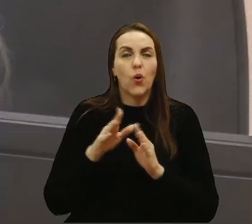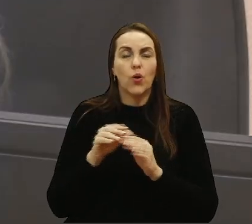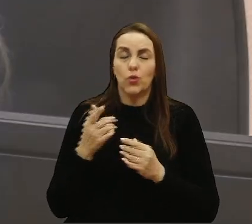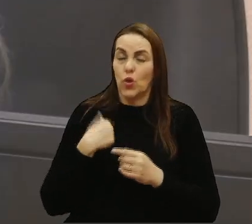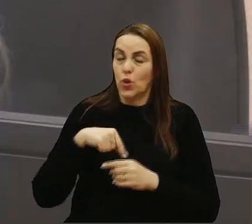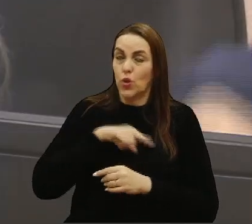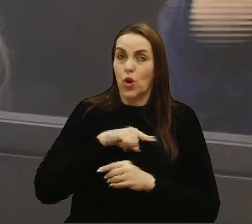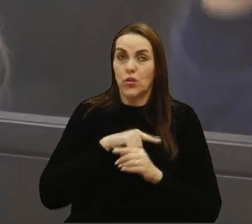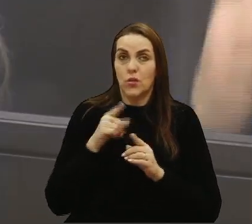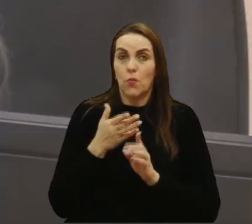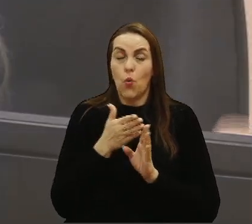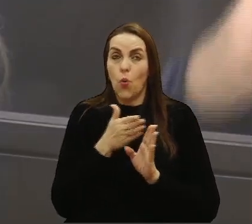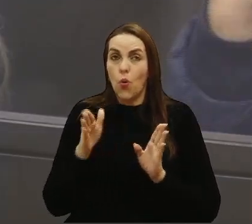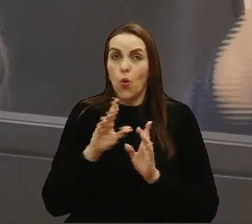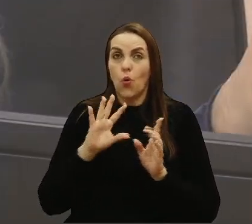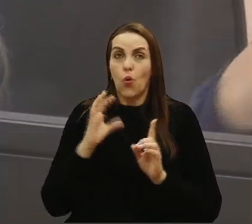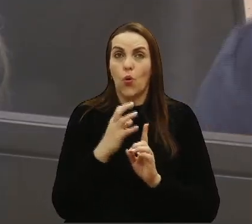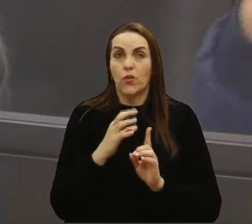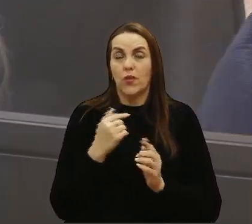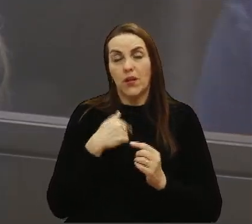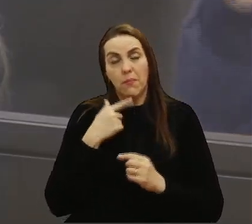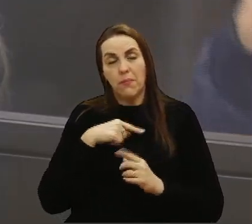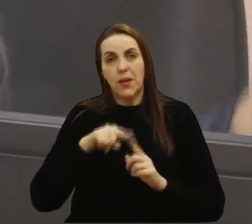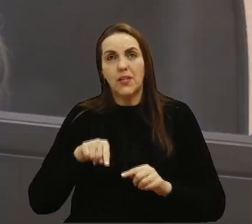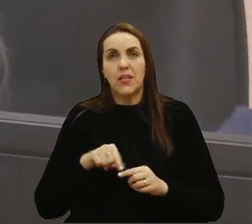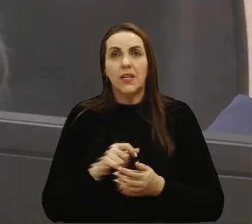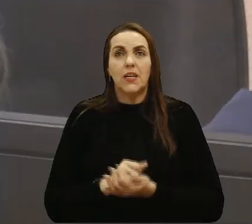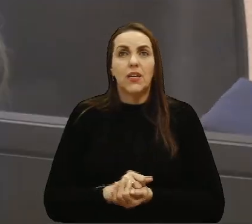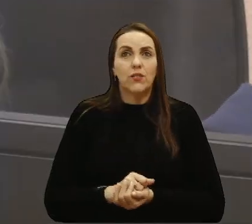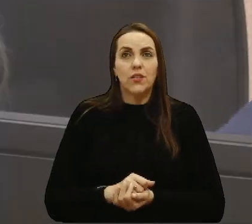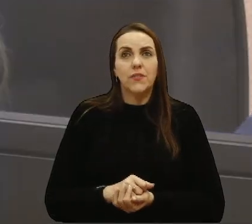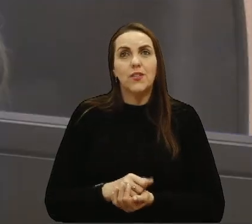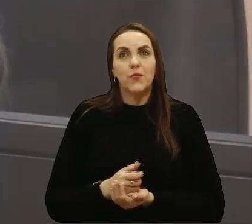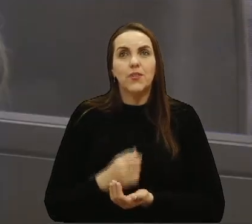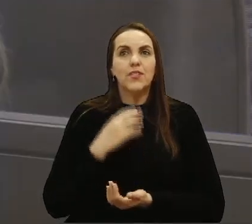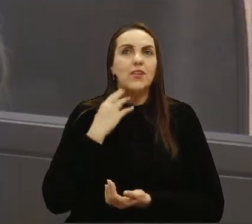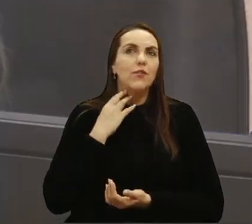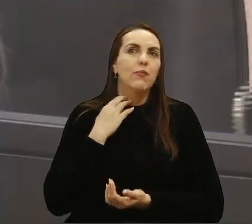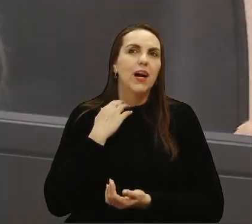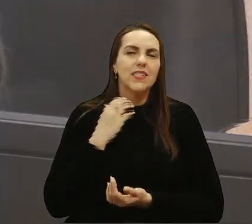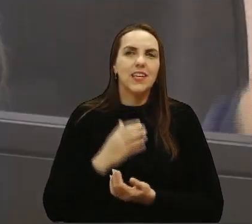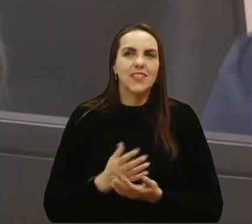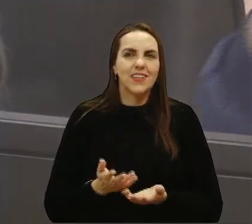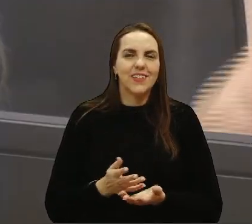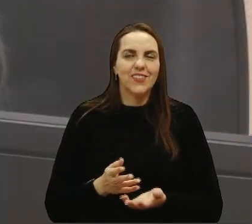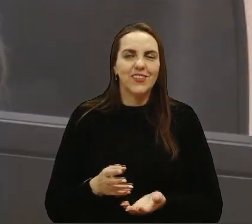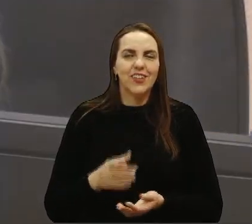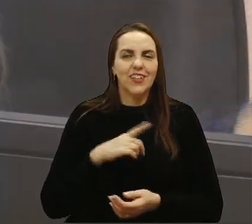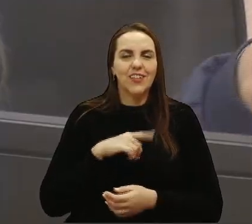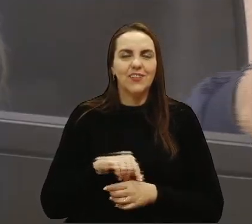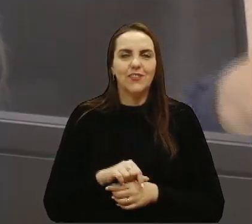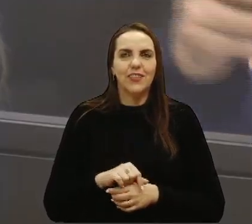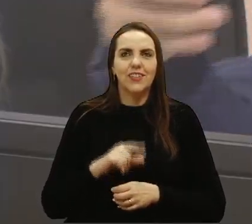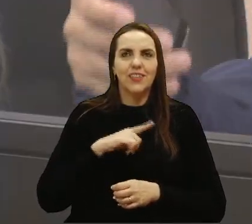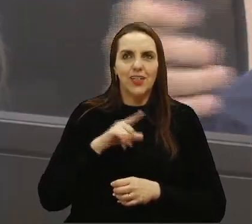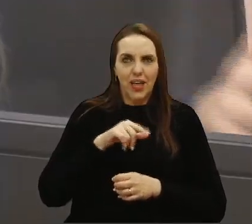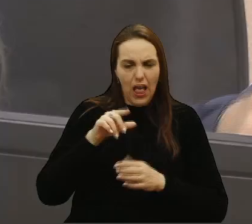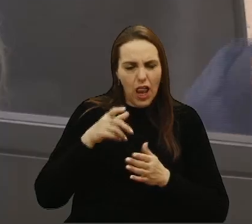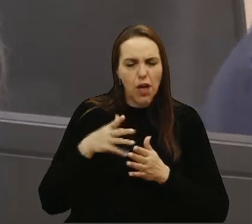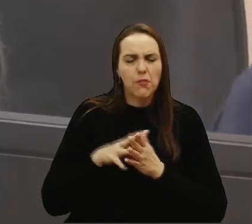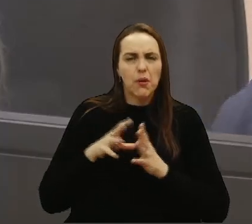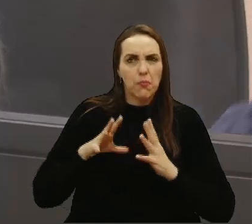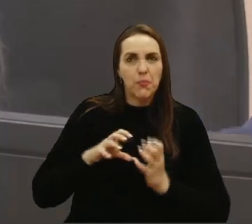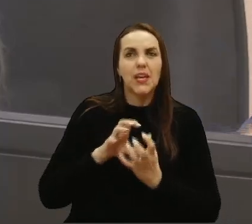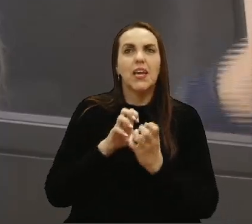oposição, mas em qualquer momento, várias vezes, secretária Marta, me liga. Olha, Lucas,